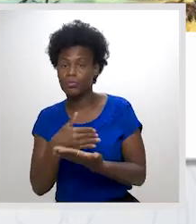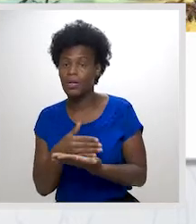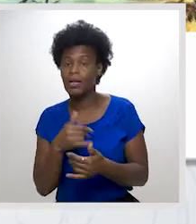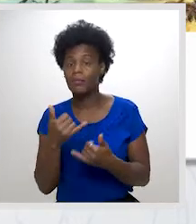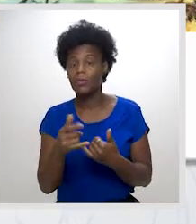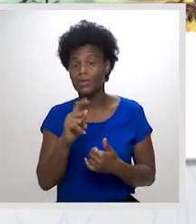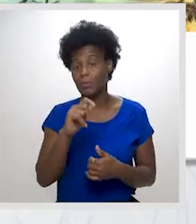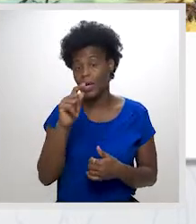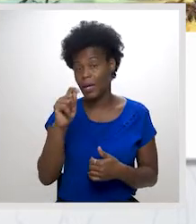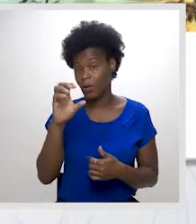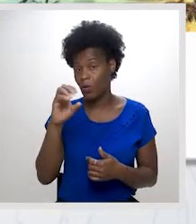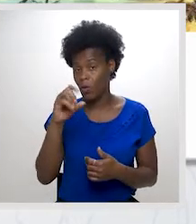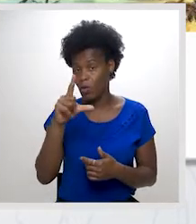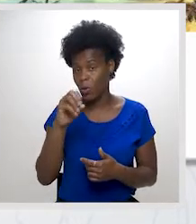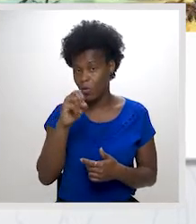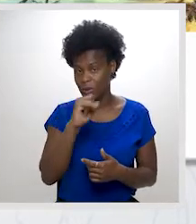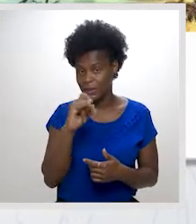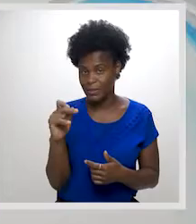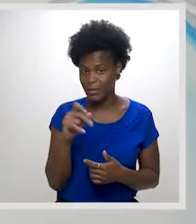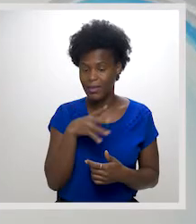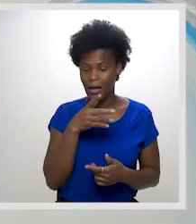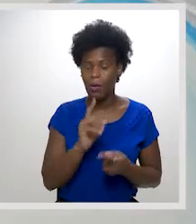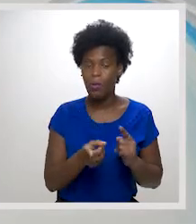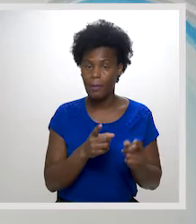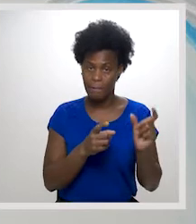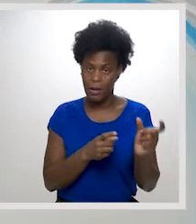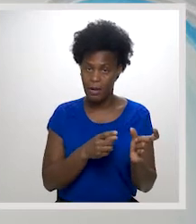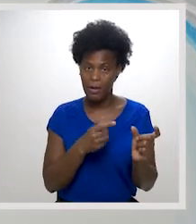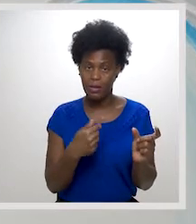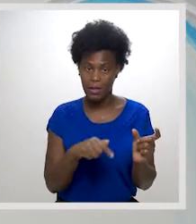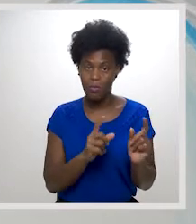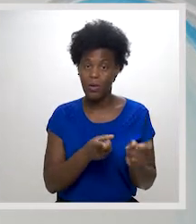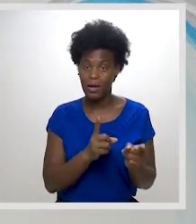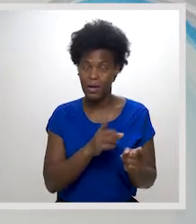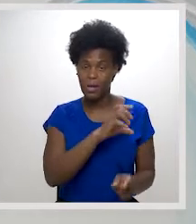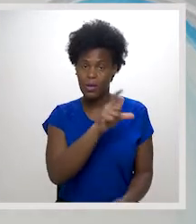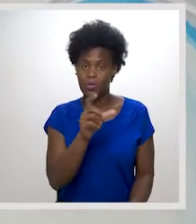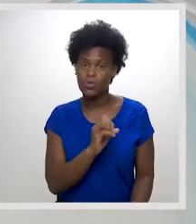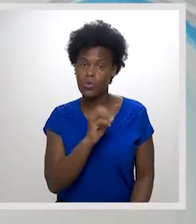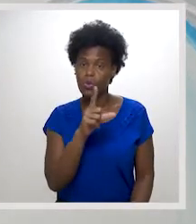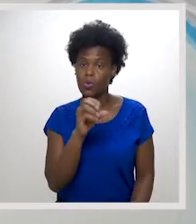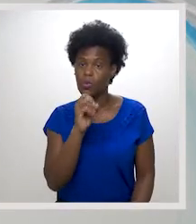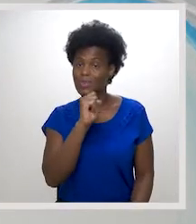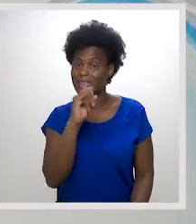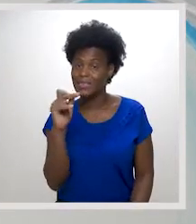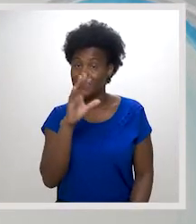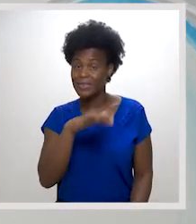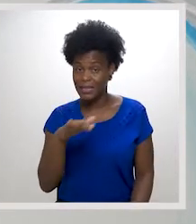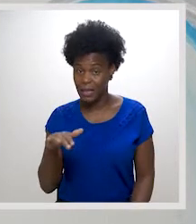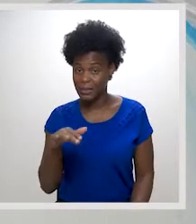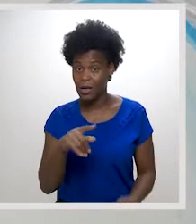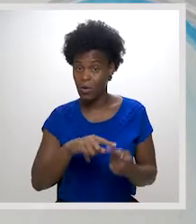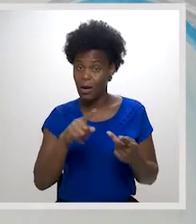e ecologia. Como podemos constatar, temos ali a definição de zoologia, é uma